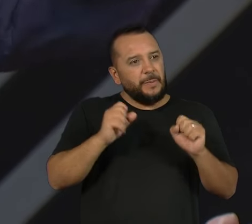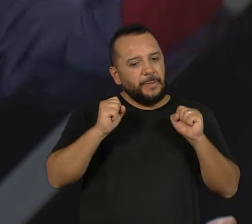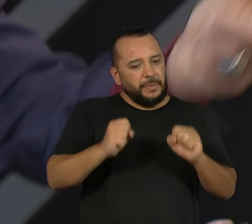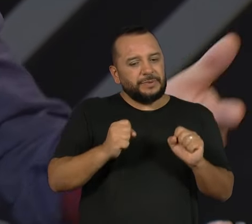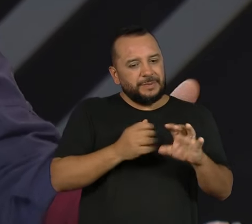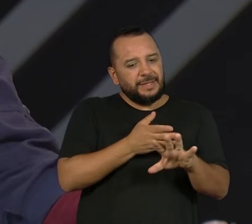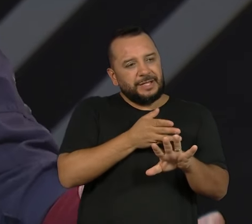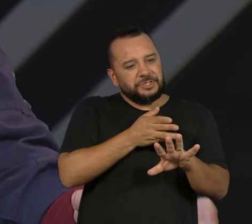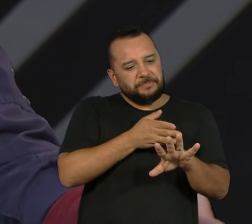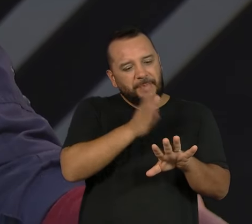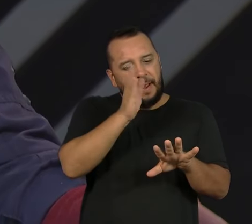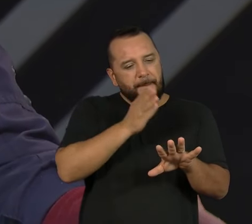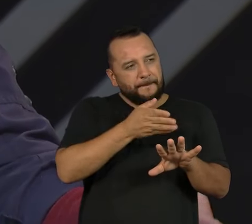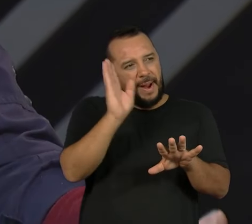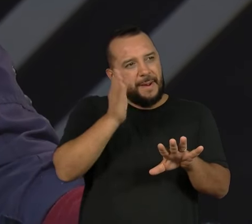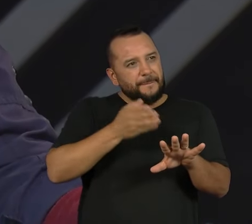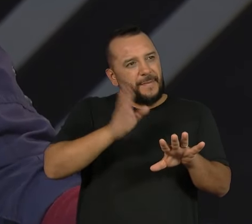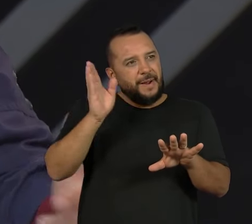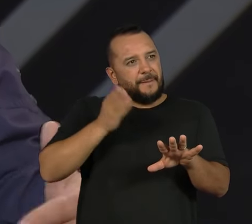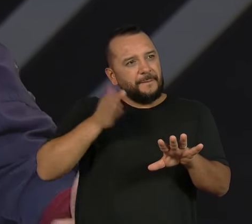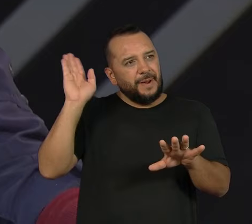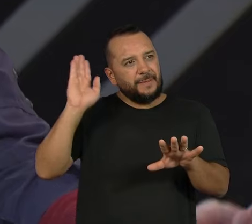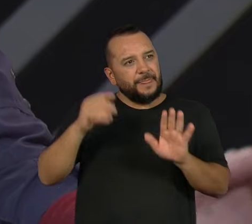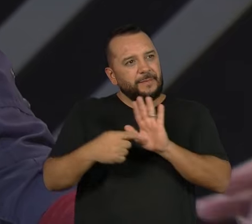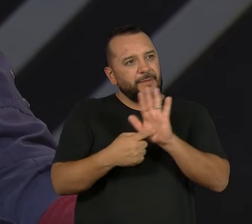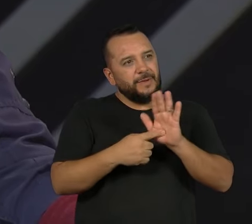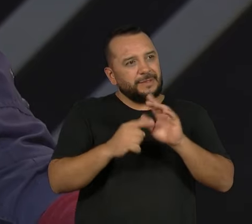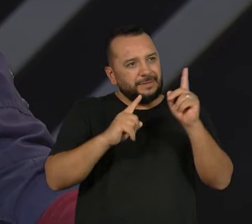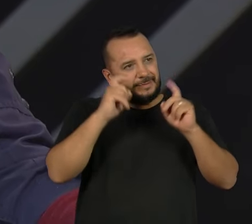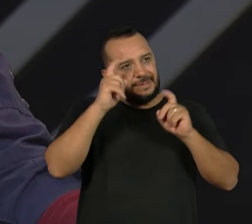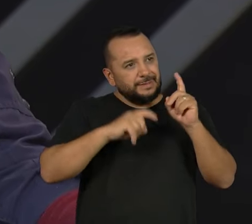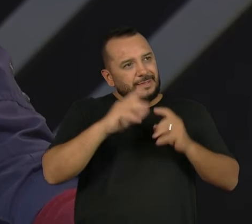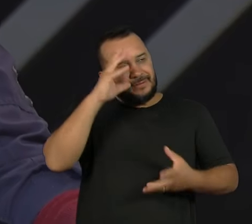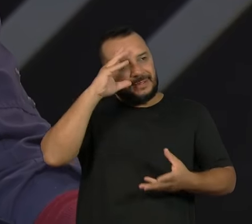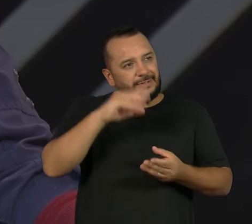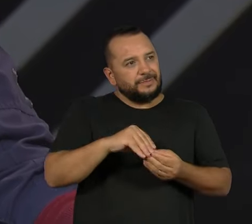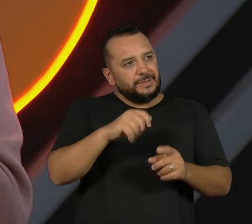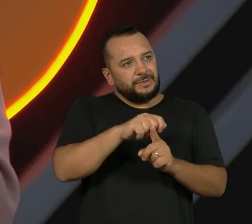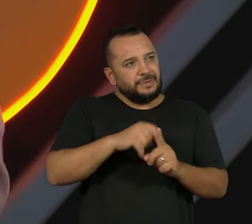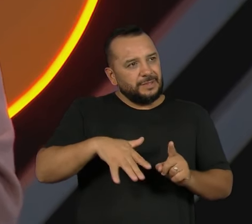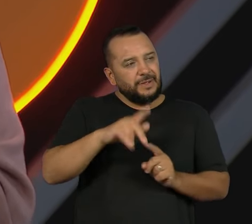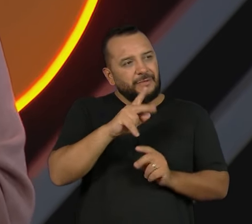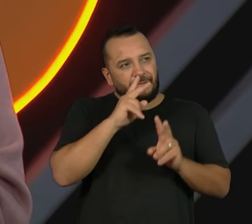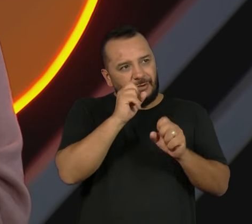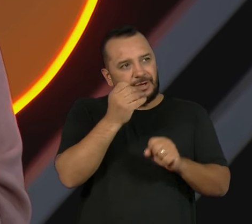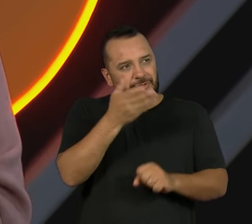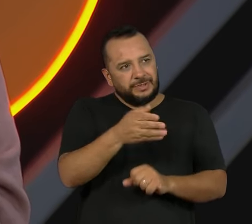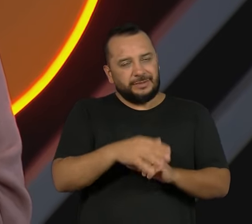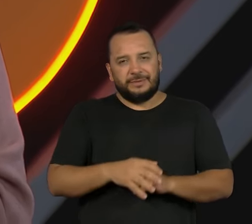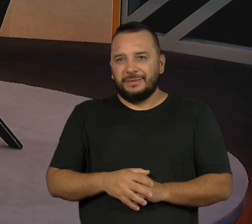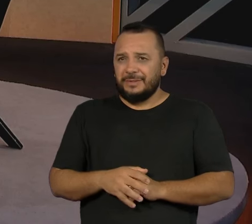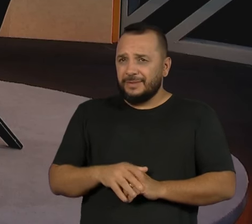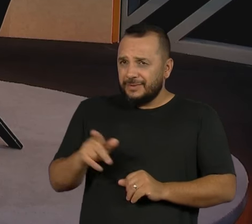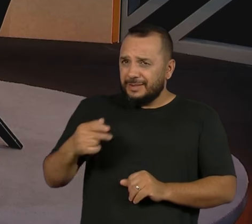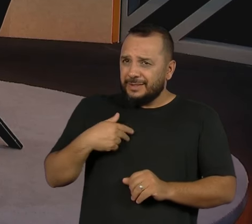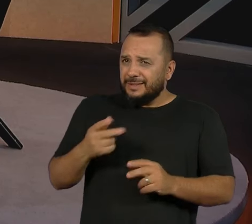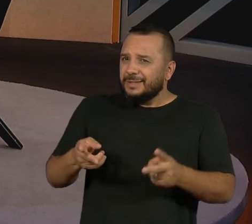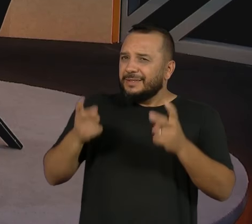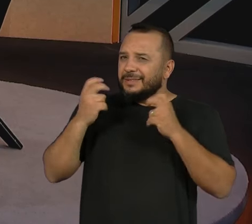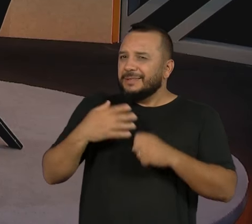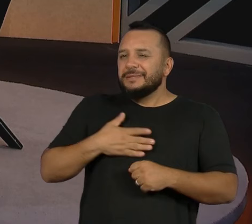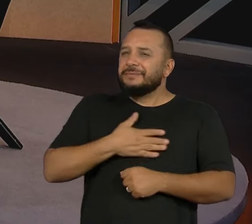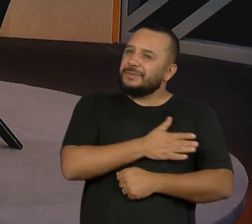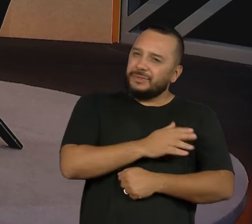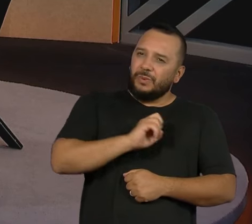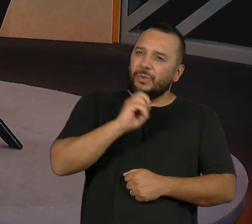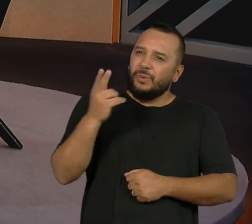se transforma na sua expressão e entendimento do mundo. É muito forte. Você encontrou preconceito ou você foi